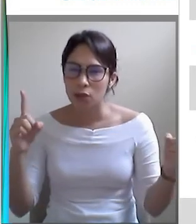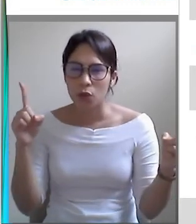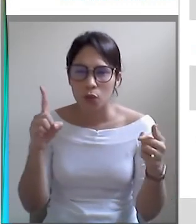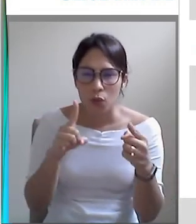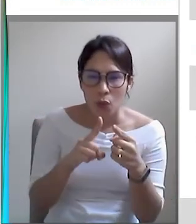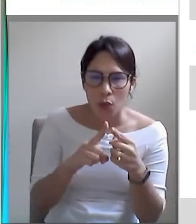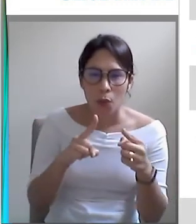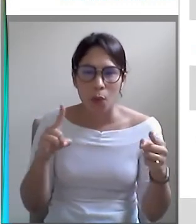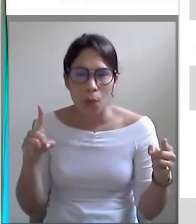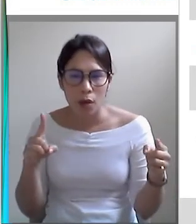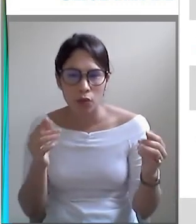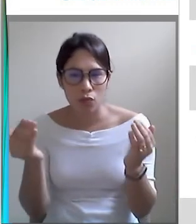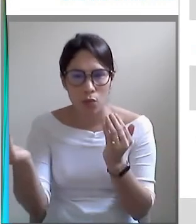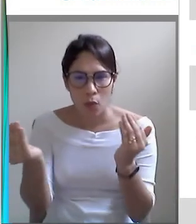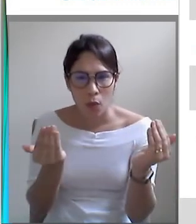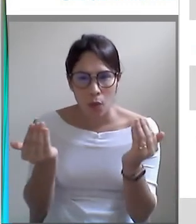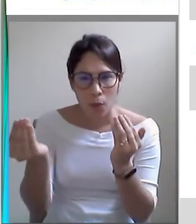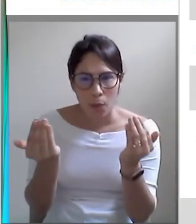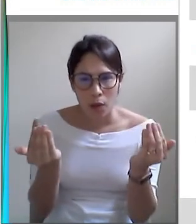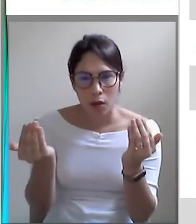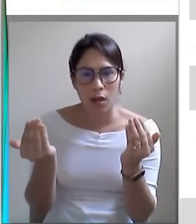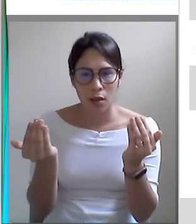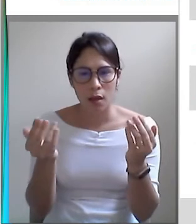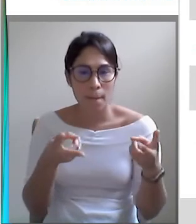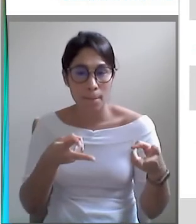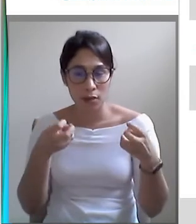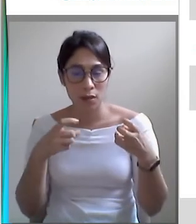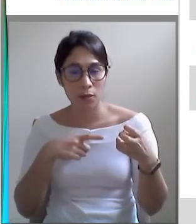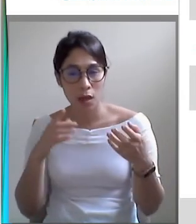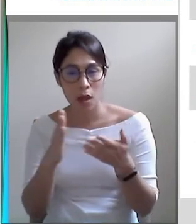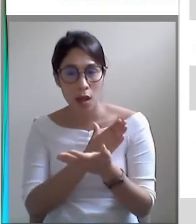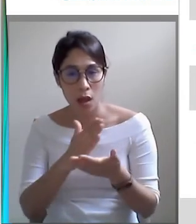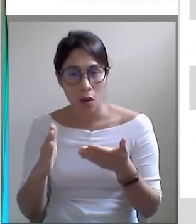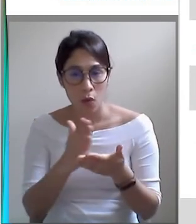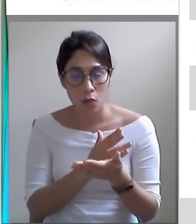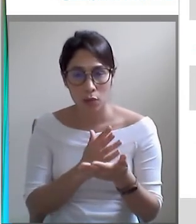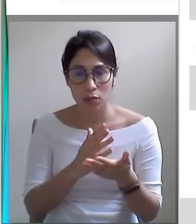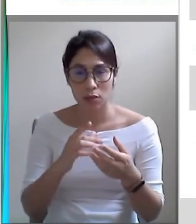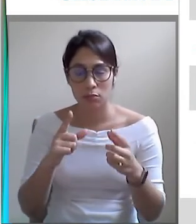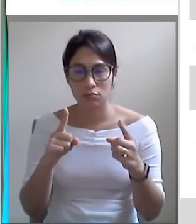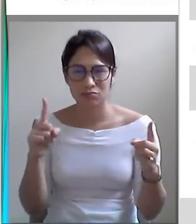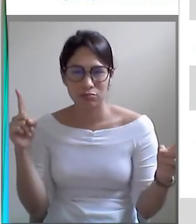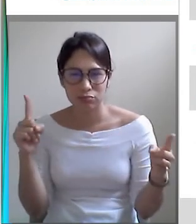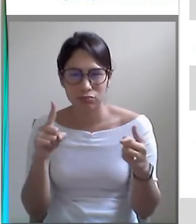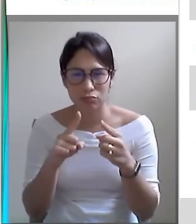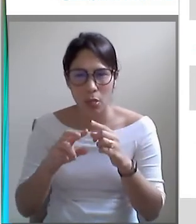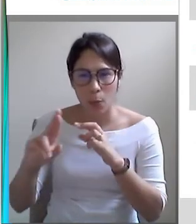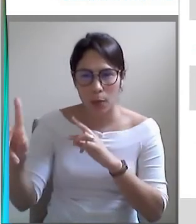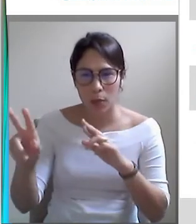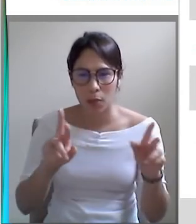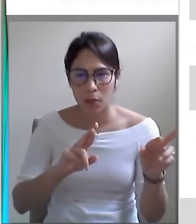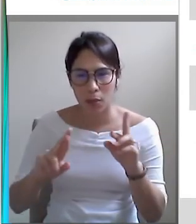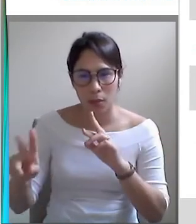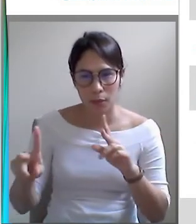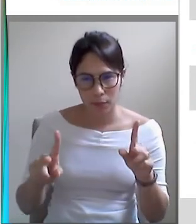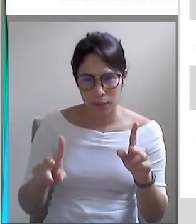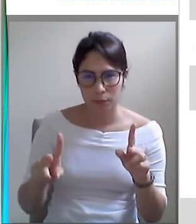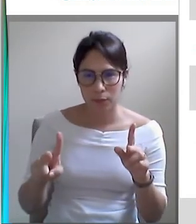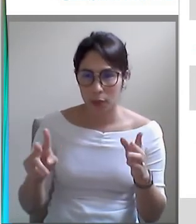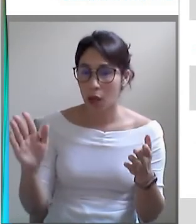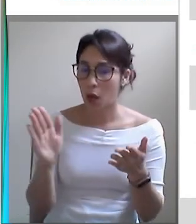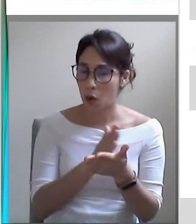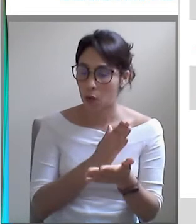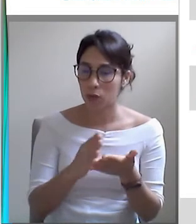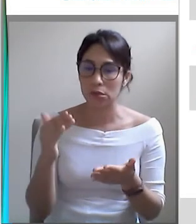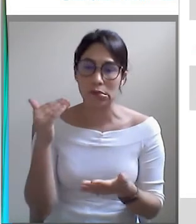tamanho entre as hemácias e, ao indicar que há muitas hemácias de tamanhos diferentes, pode relacionar-se à presença